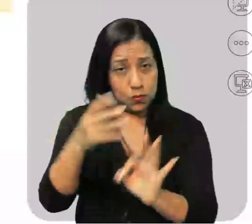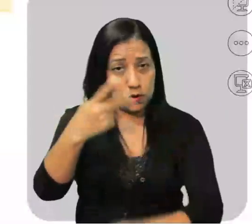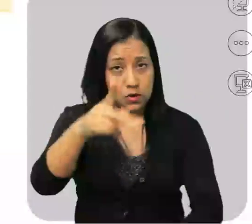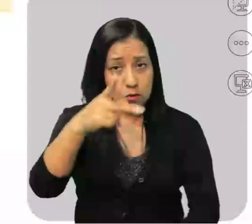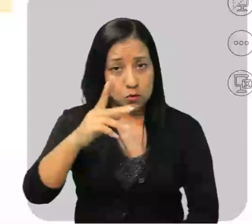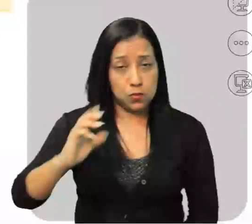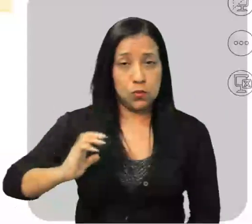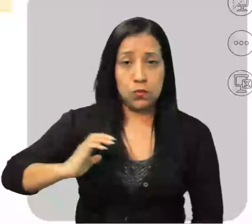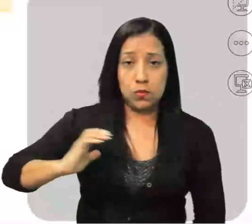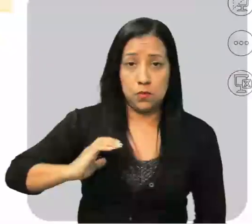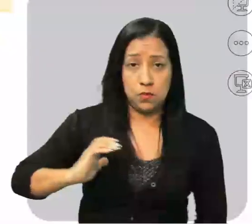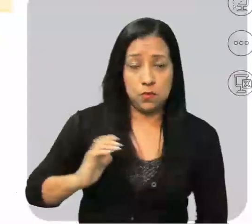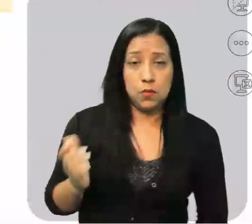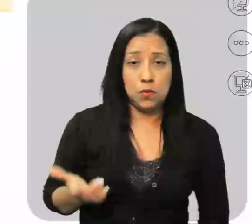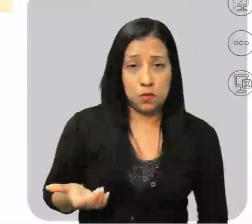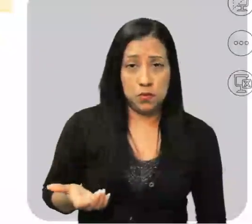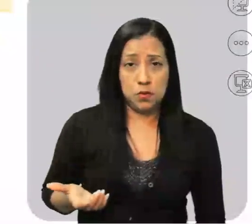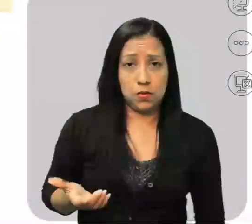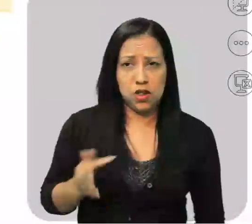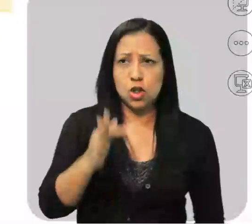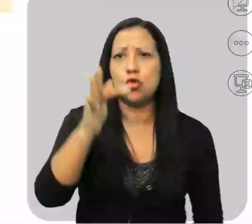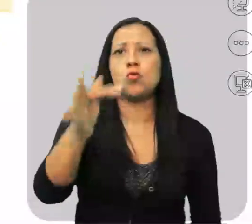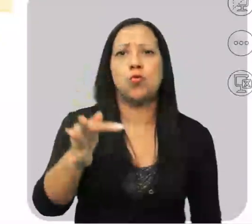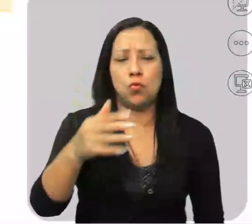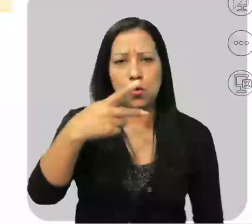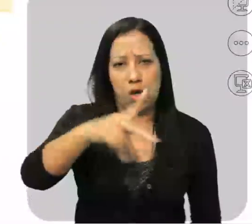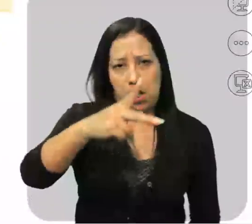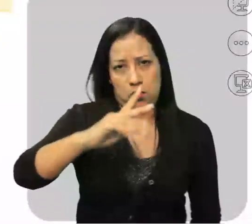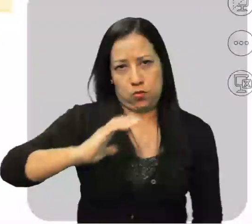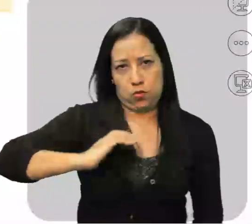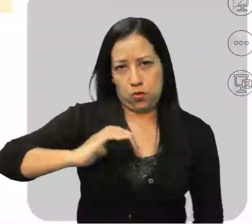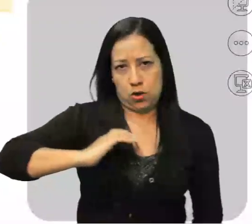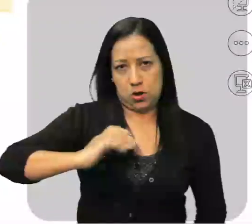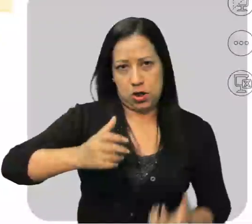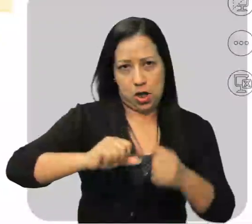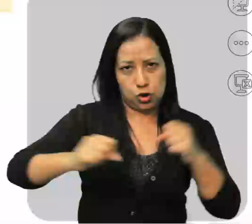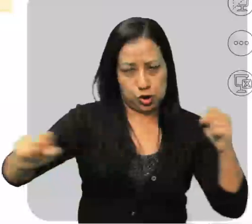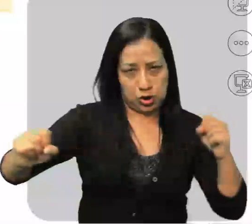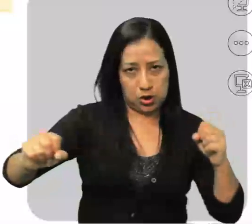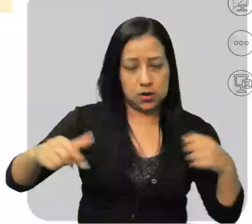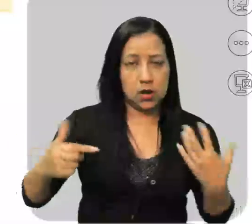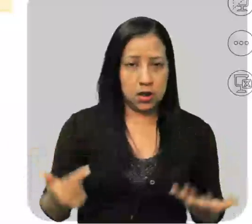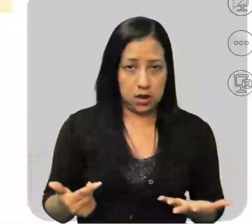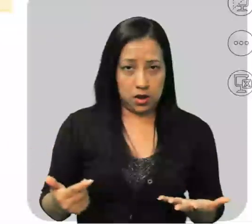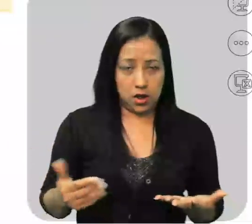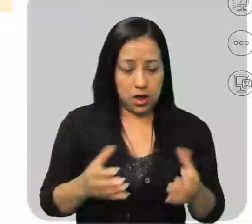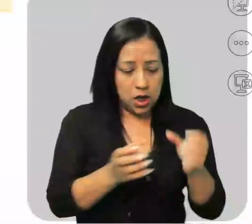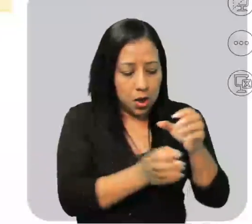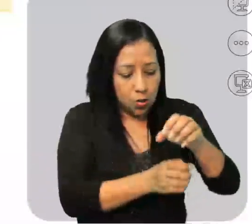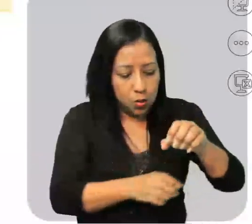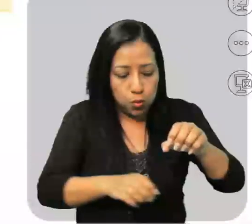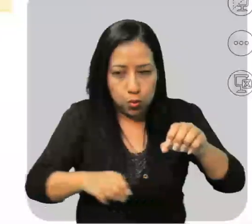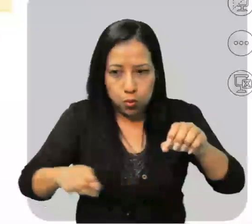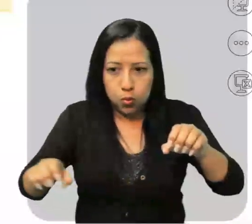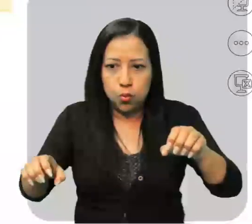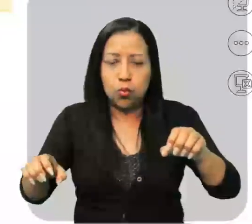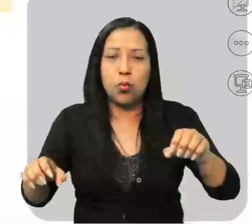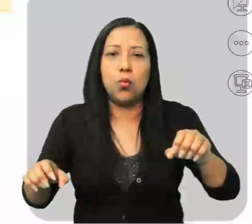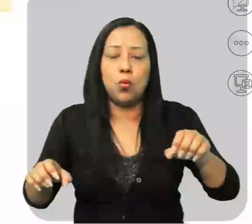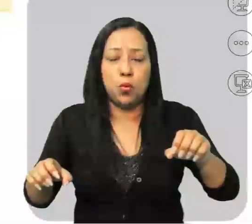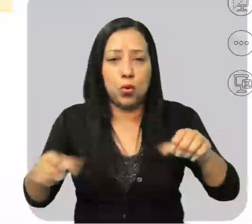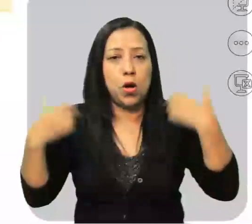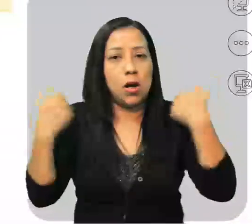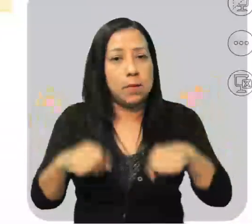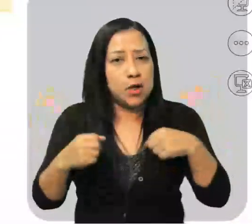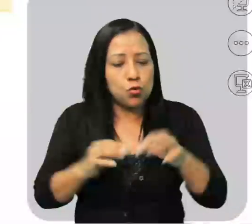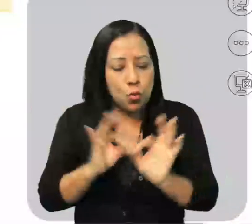mesmo que ela seja pequena. Se um dia a sua cidade crescer, talvez essa rede de esgoto não